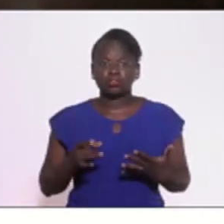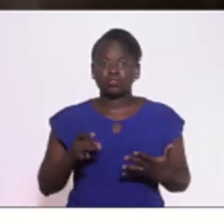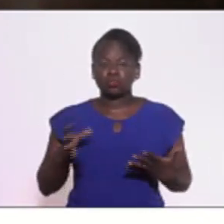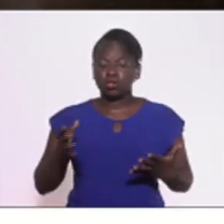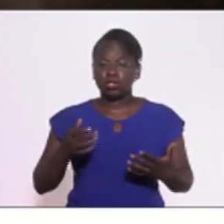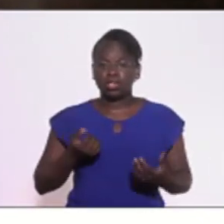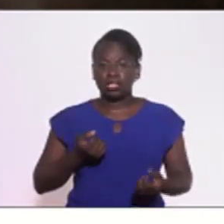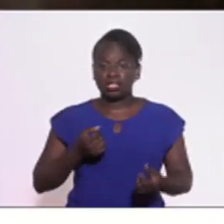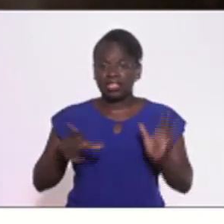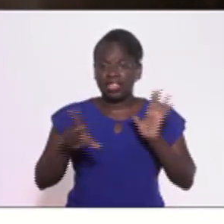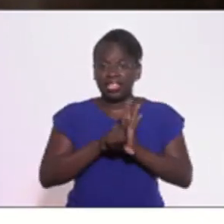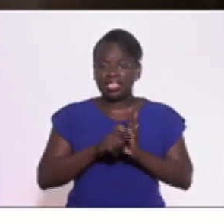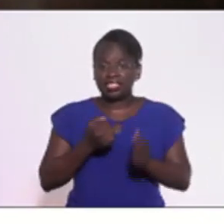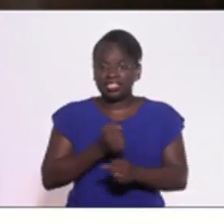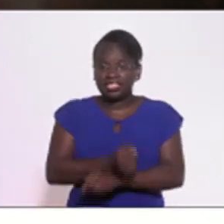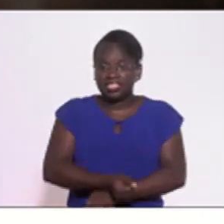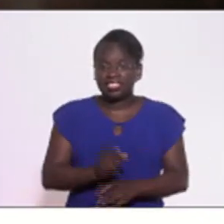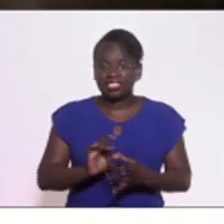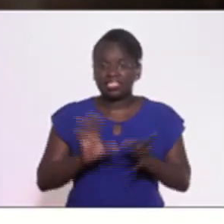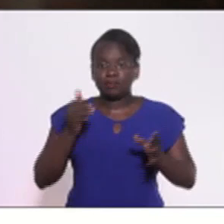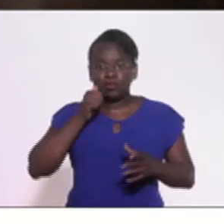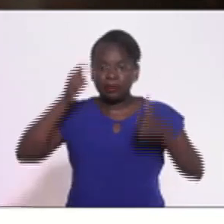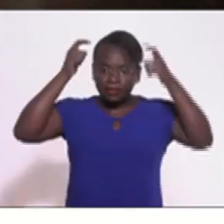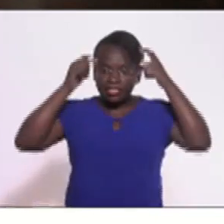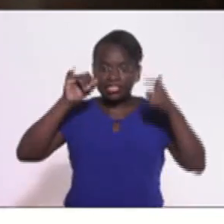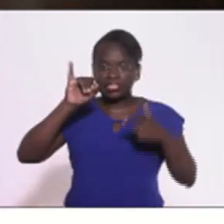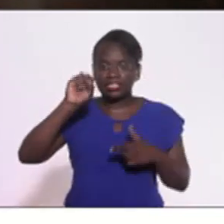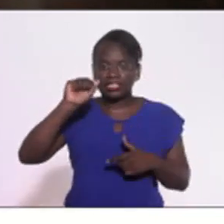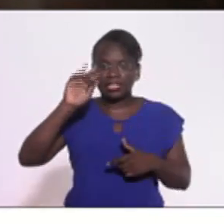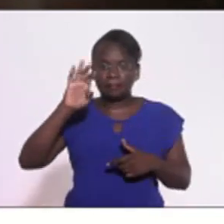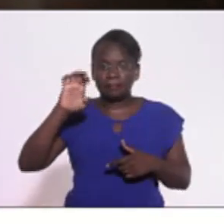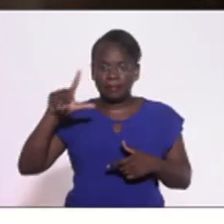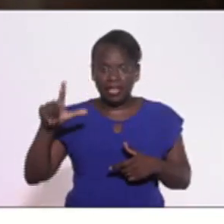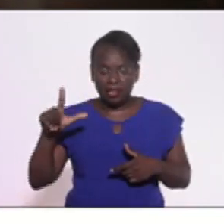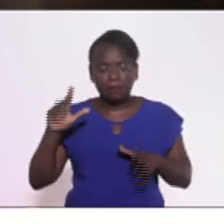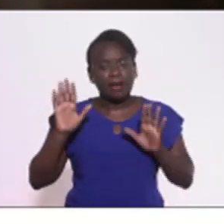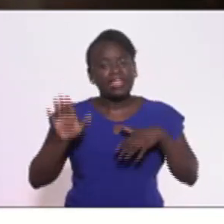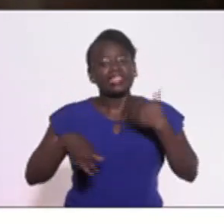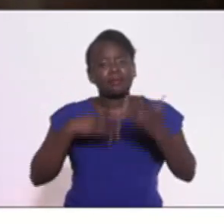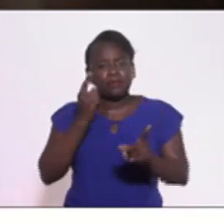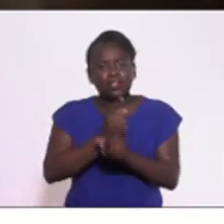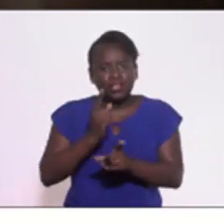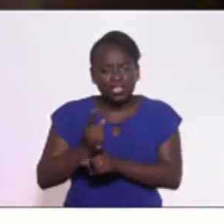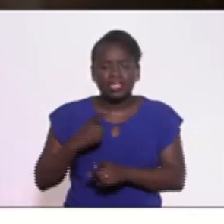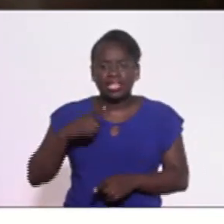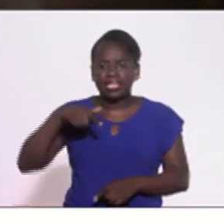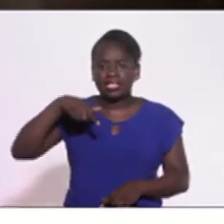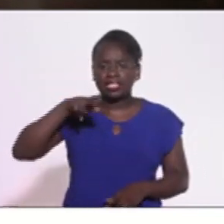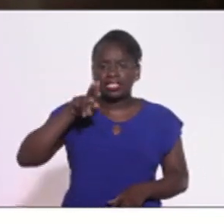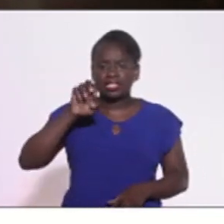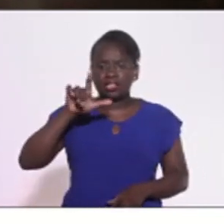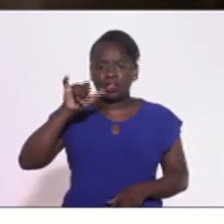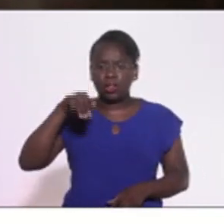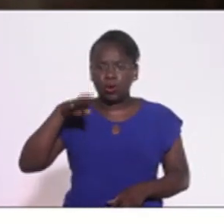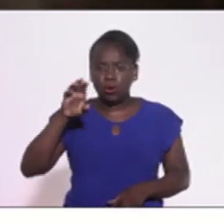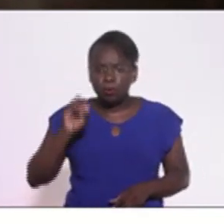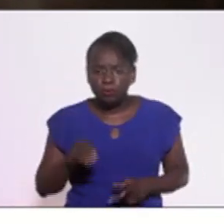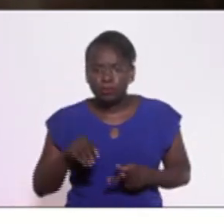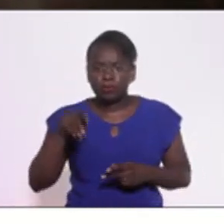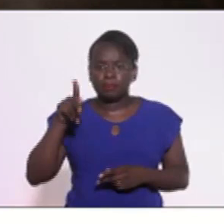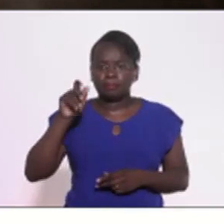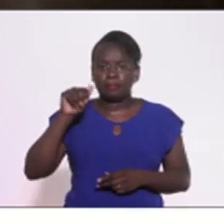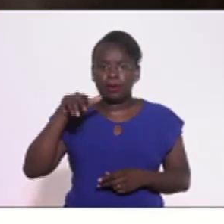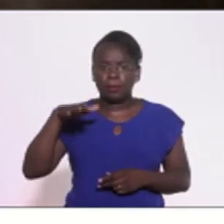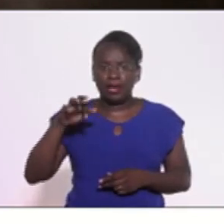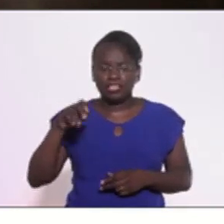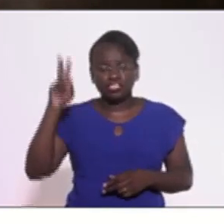pela princesa Isabel, e depois a gente soube que houve quilombo dos Palmares. Aí a gente descortinou